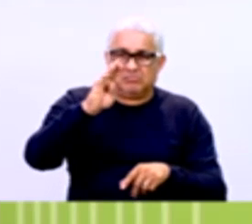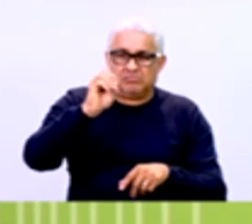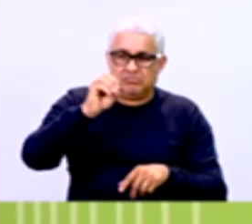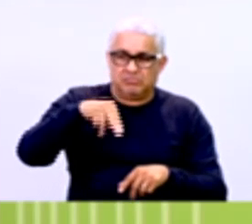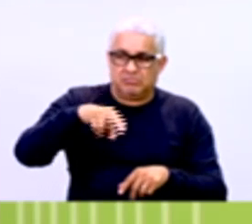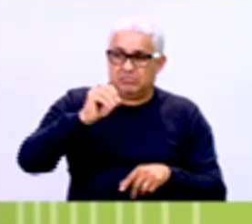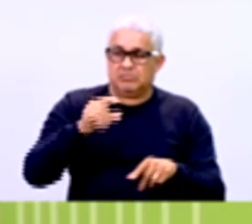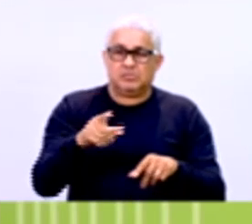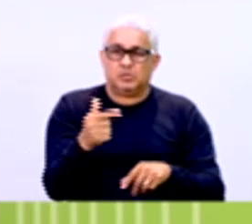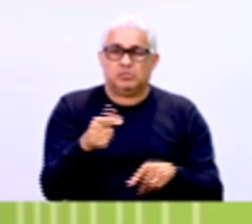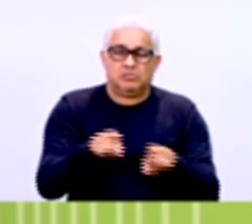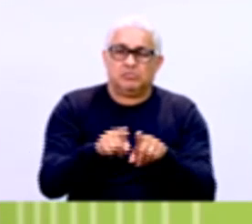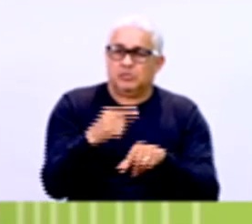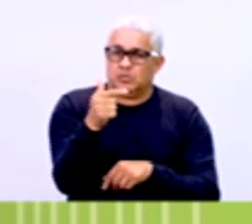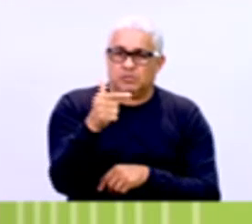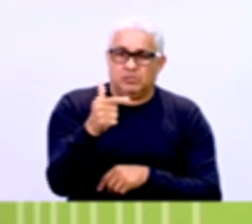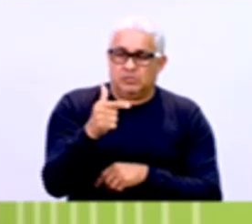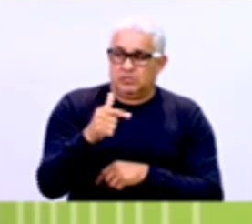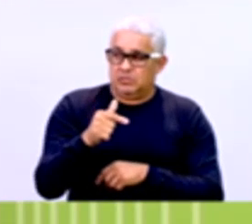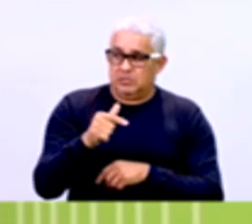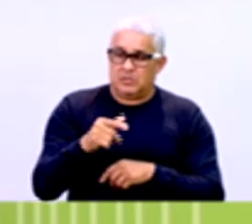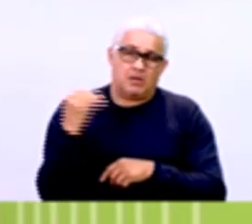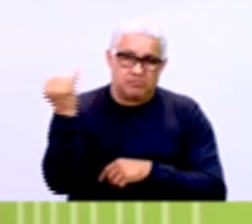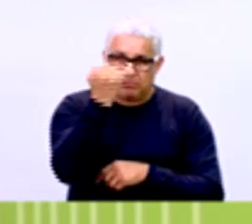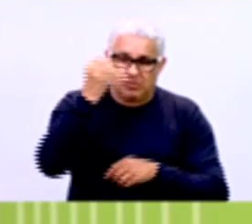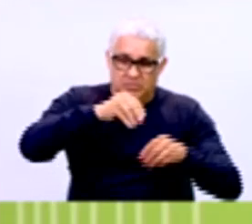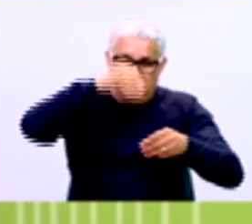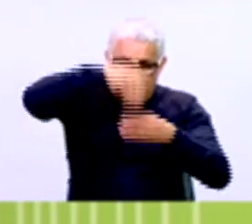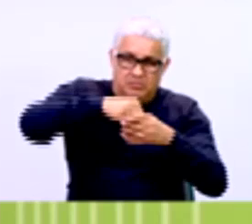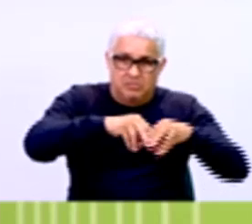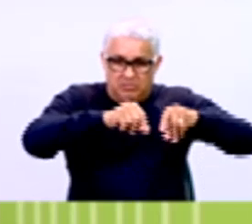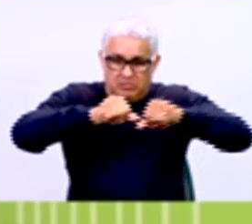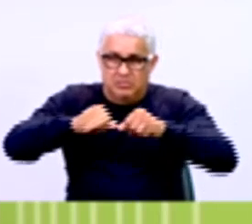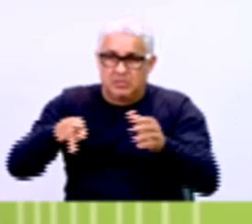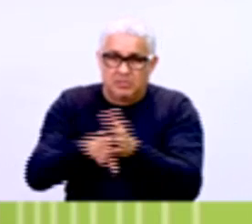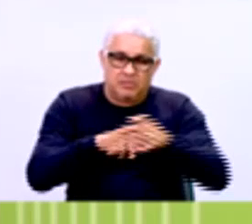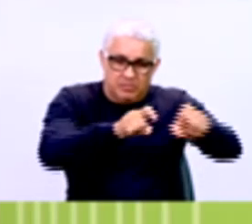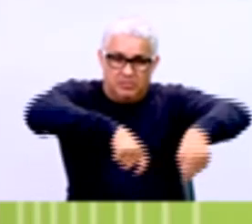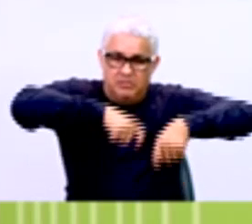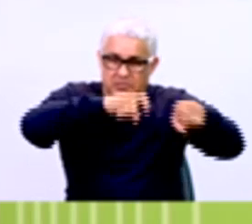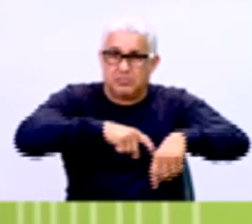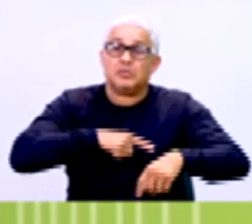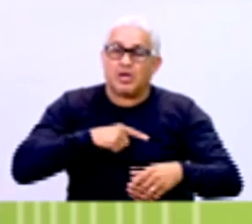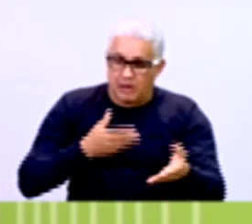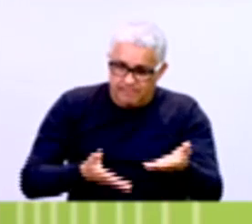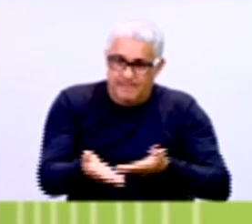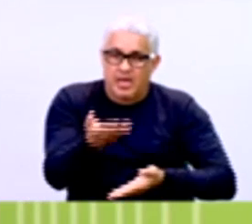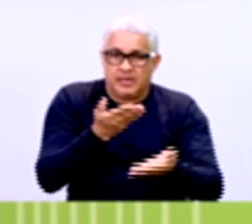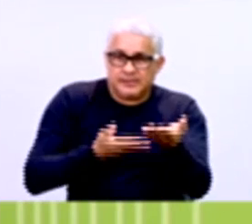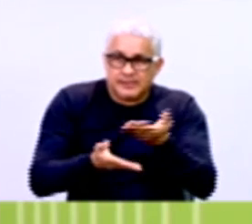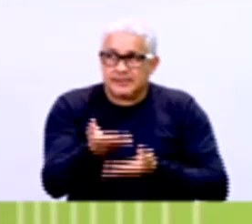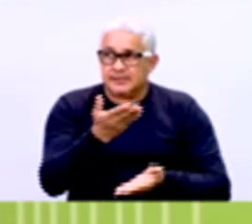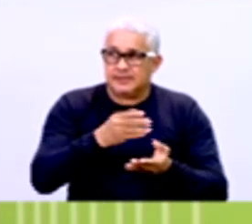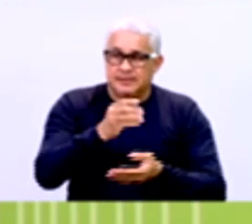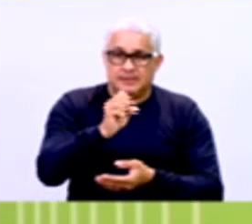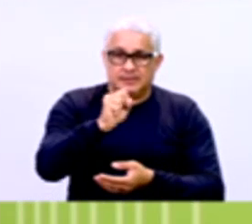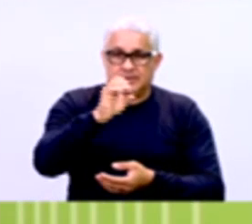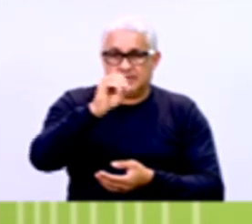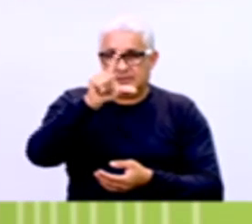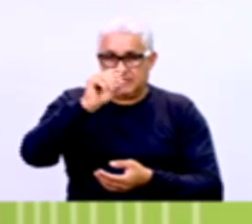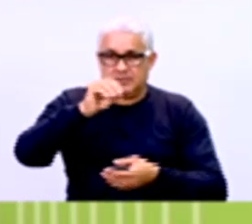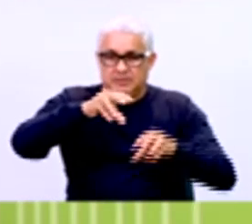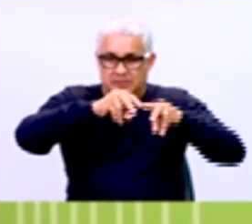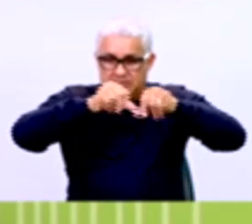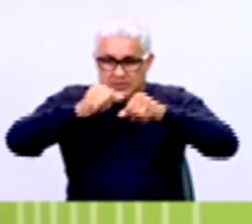os elementos importantes, né, para a produção da agricultura. Há um tratamento e aí esse solo passa a ter de novo